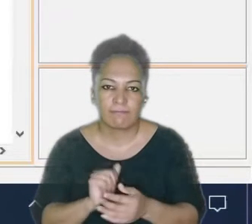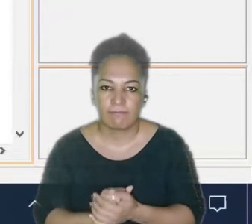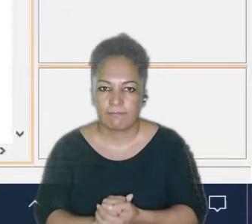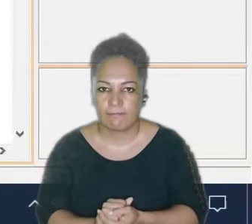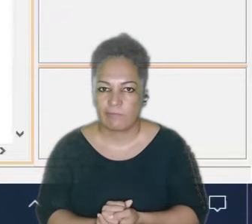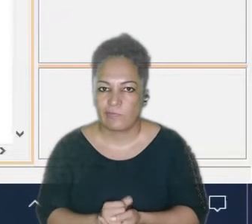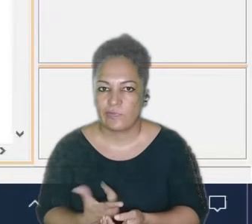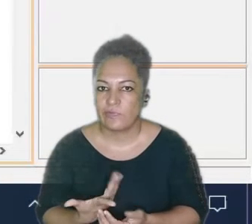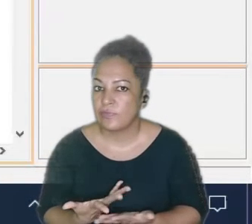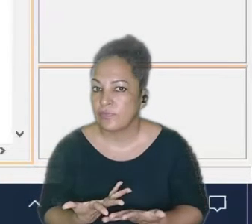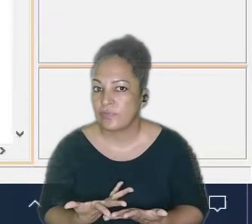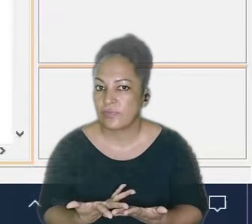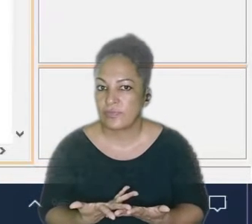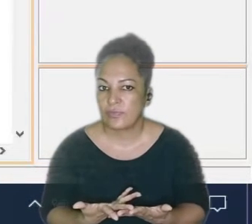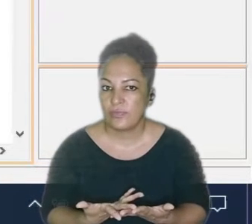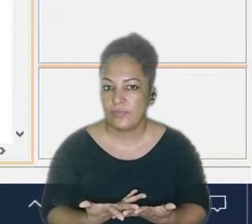mais?